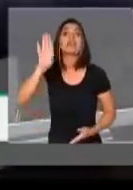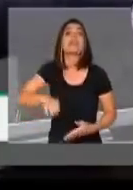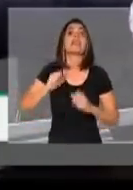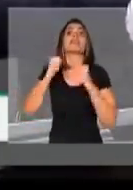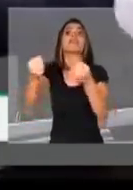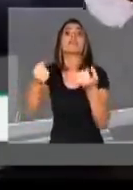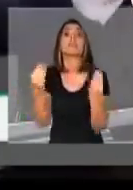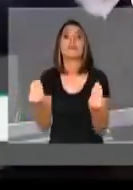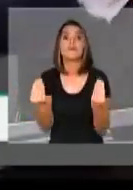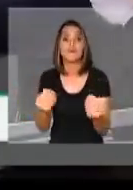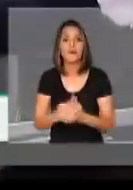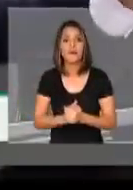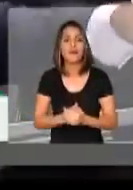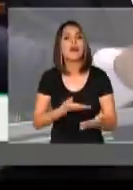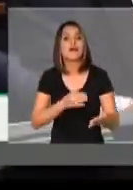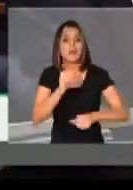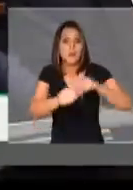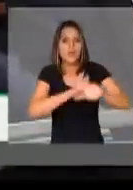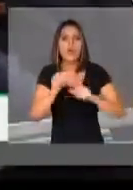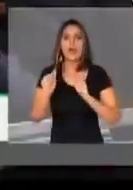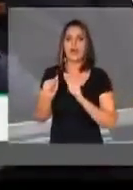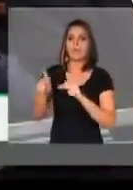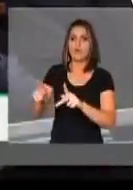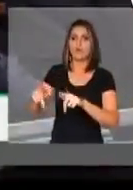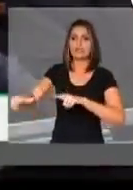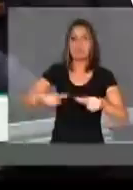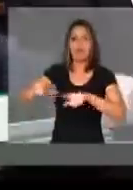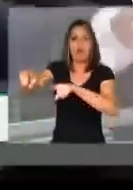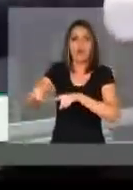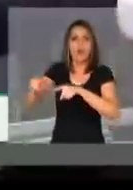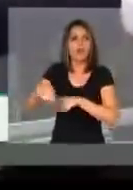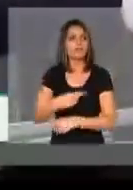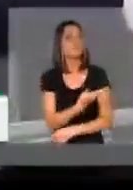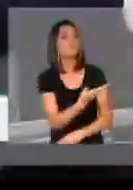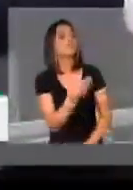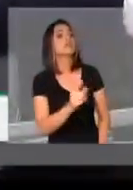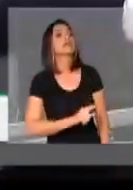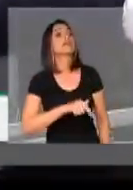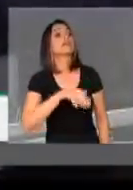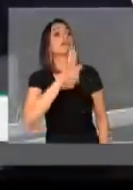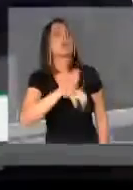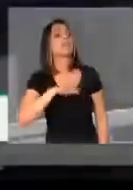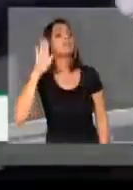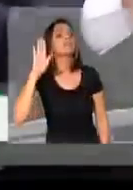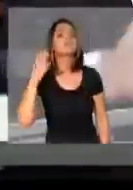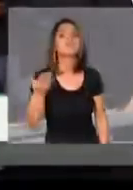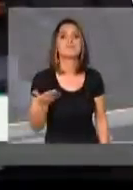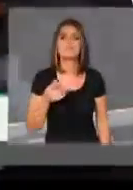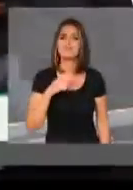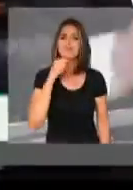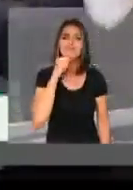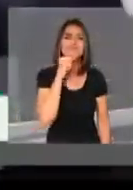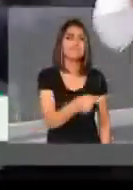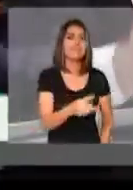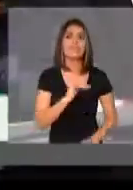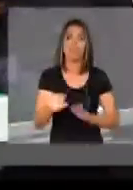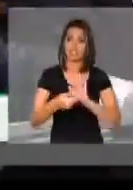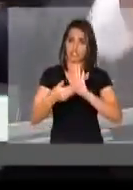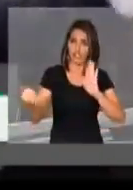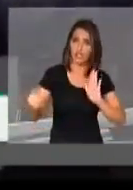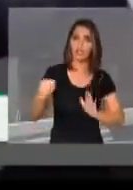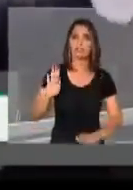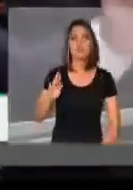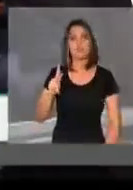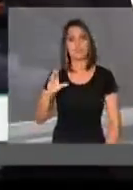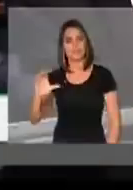aqui defendeu a mudança na aposentadoria do trabalhador rural? Ninguém aqui defendeu. Está na cara que eles vão tirar. Vai tirar o